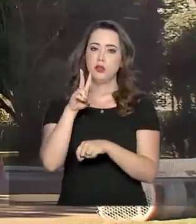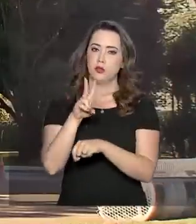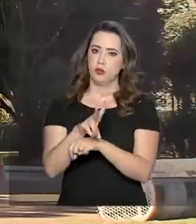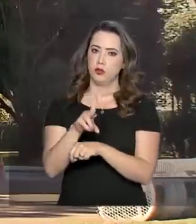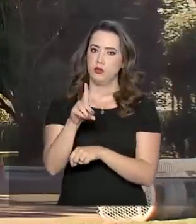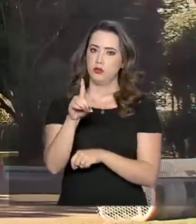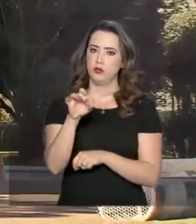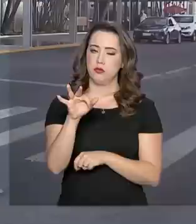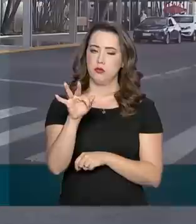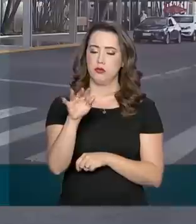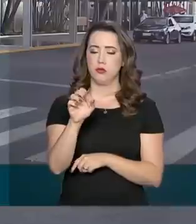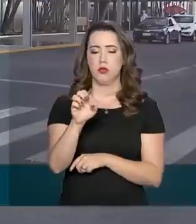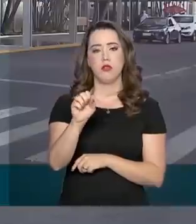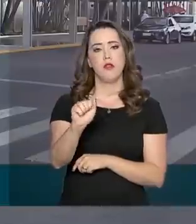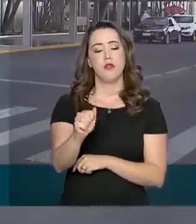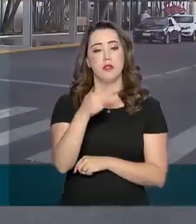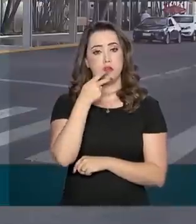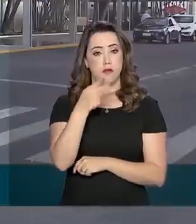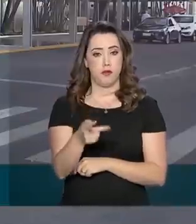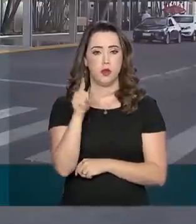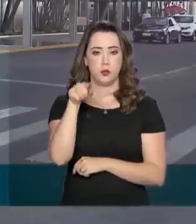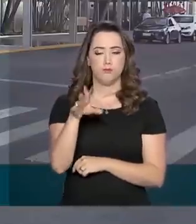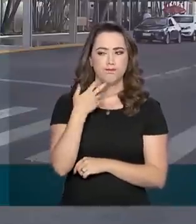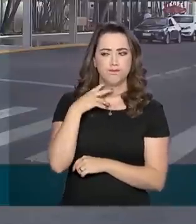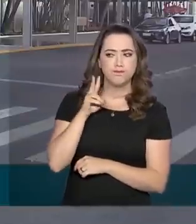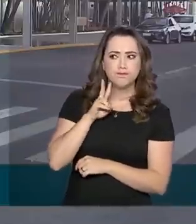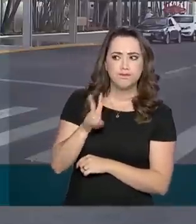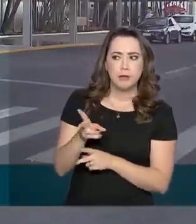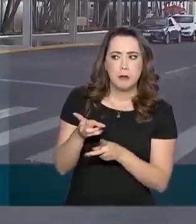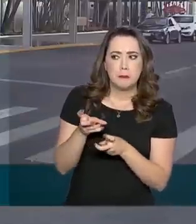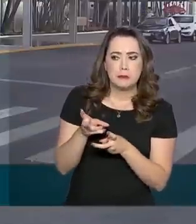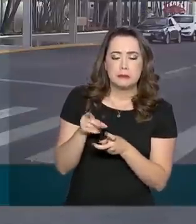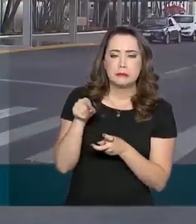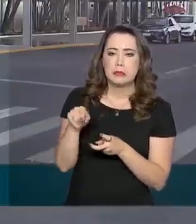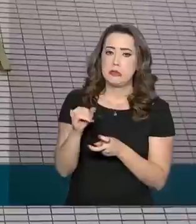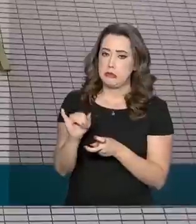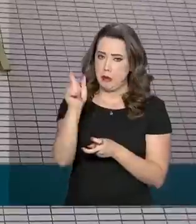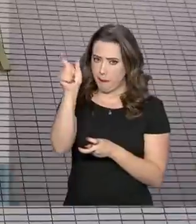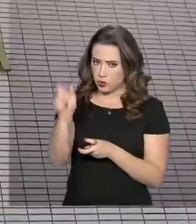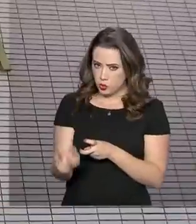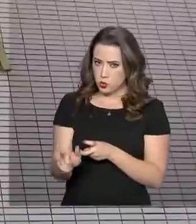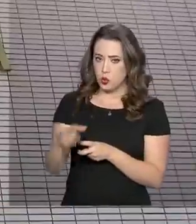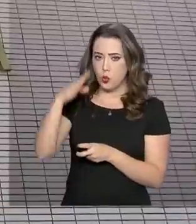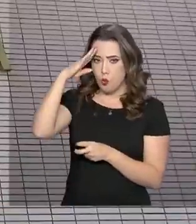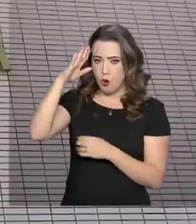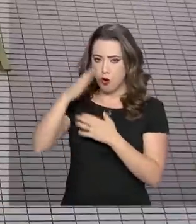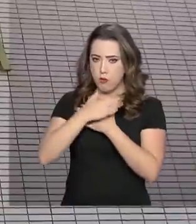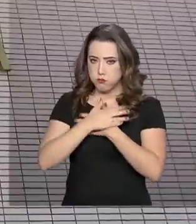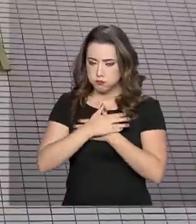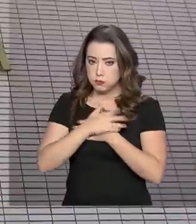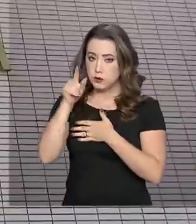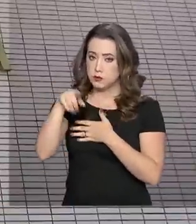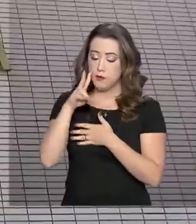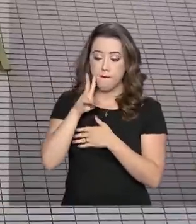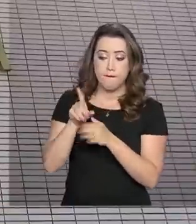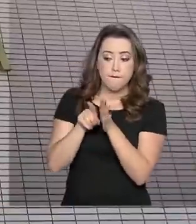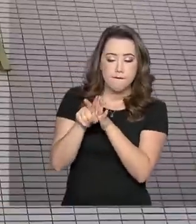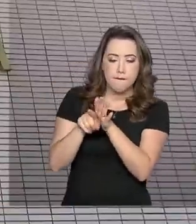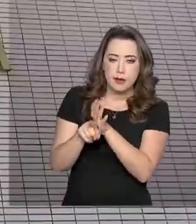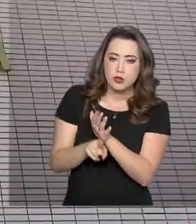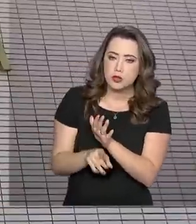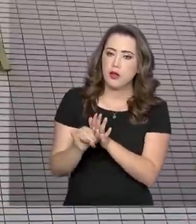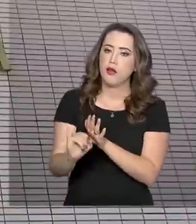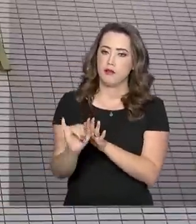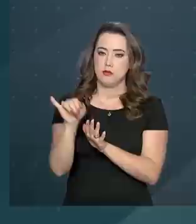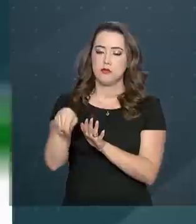envolvimento de um militar da aeronáutica no transporte de drogas está sendo apurada e que já foi determinada a abertura de um inquérito